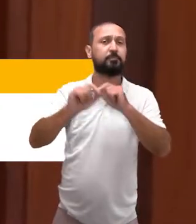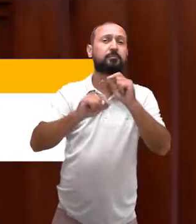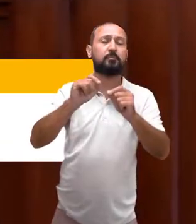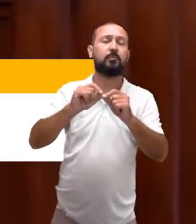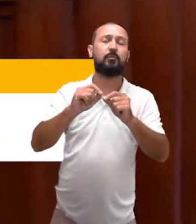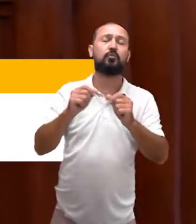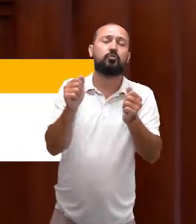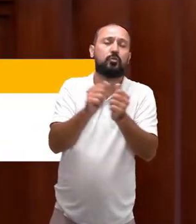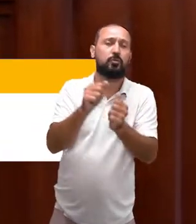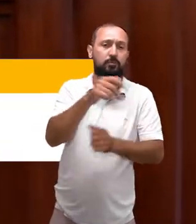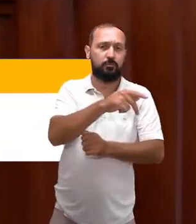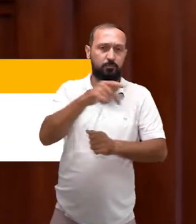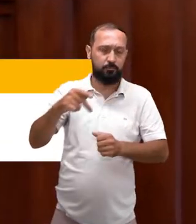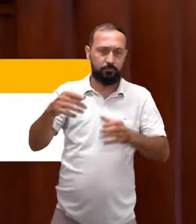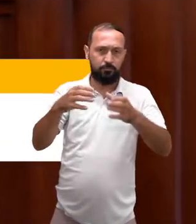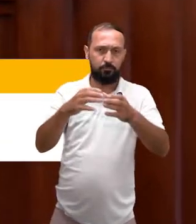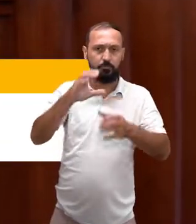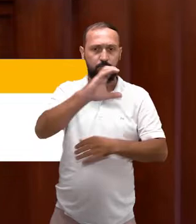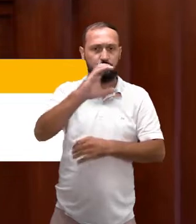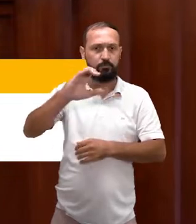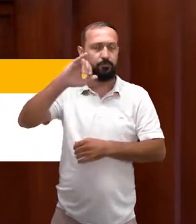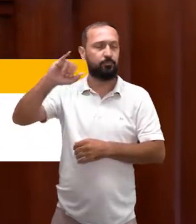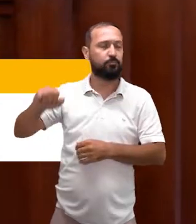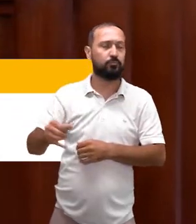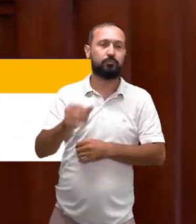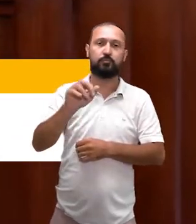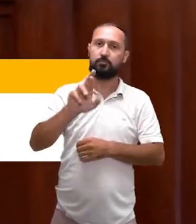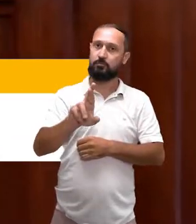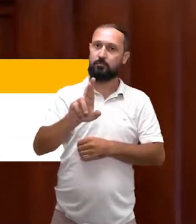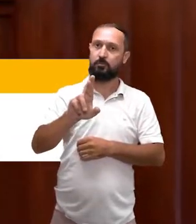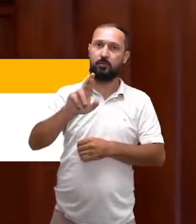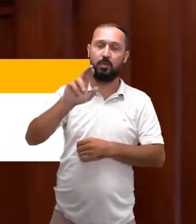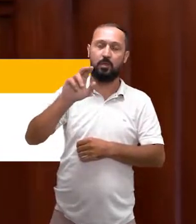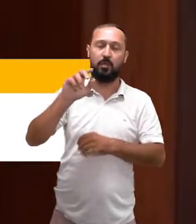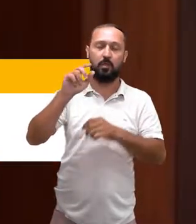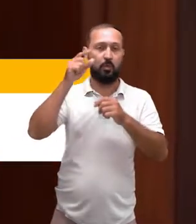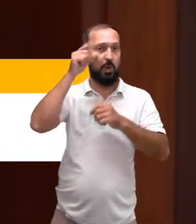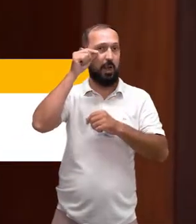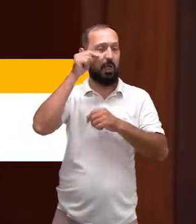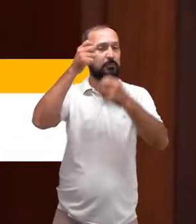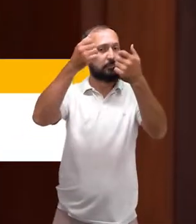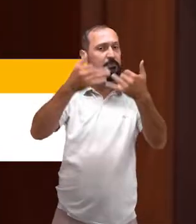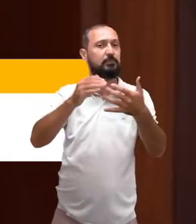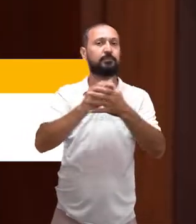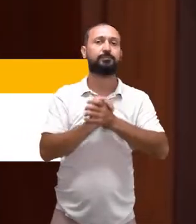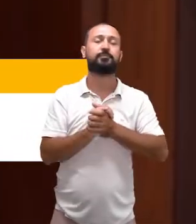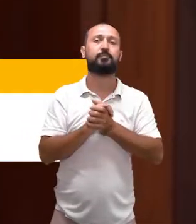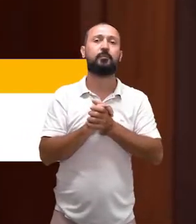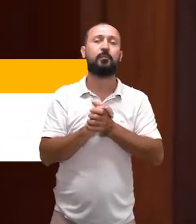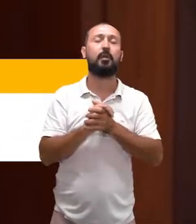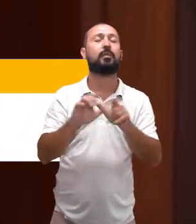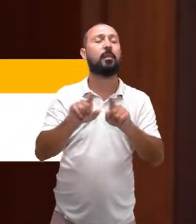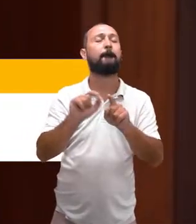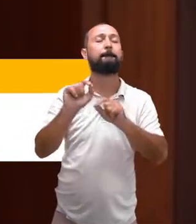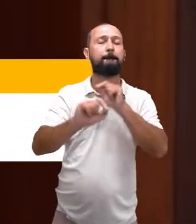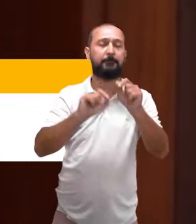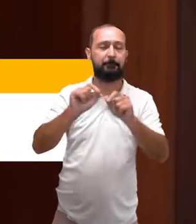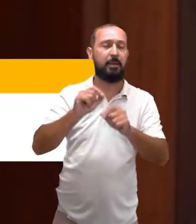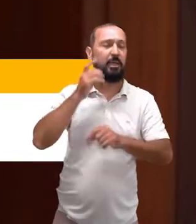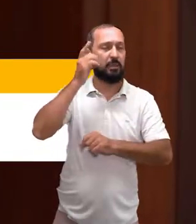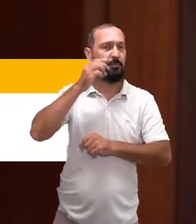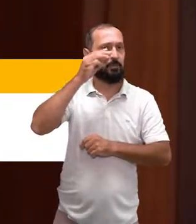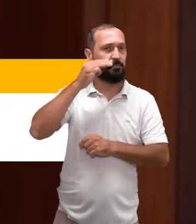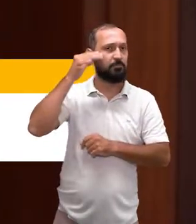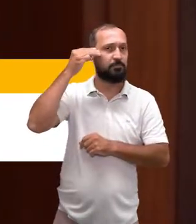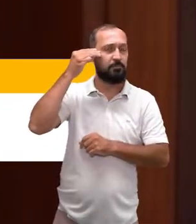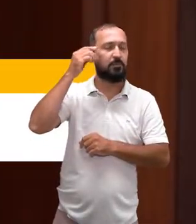do PT, e o presidente da Comissão de Constituição, Justiça e Redação, Gerson Claro. Por sua vez, a líder do governo, Mara Caseiro, relembrou